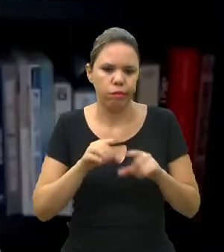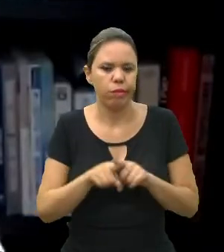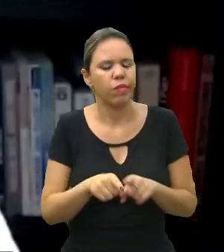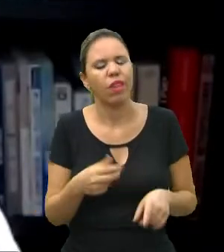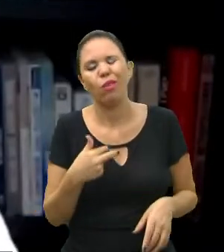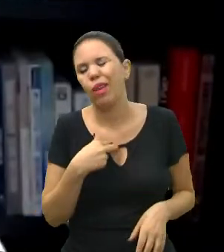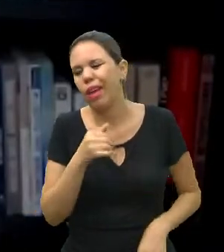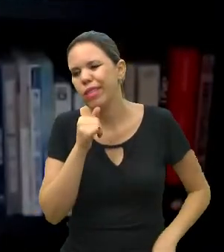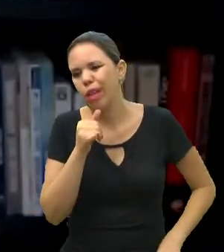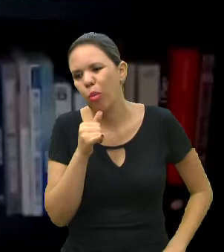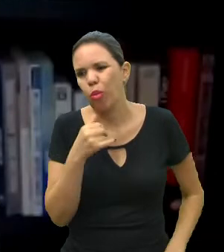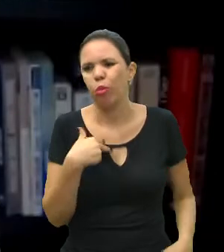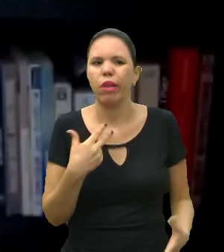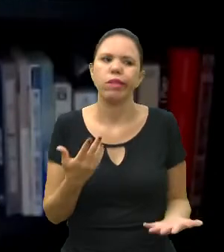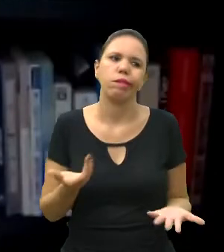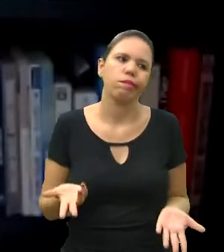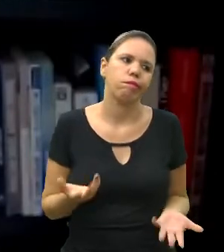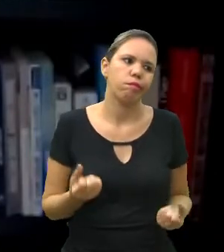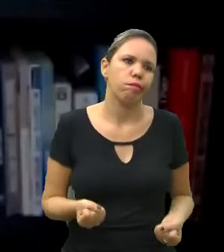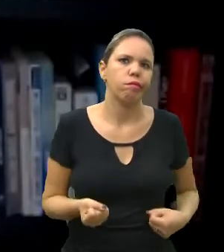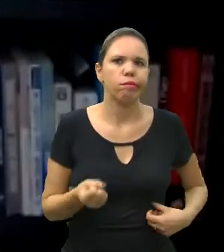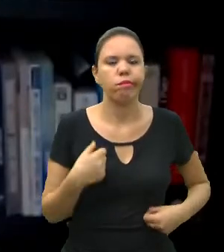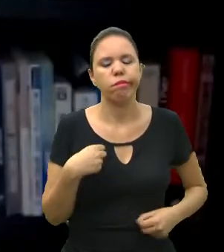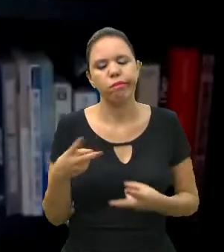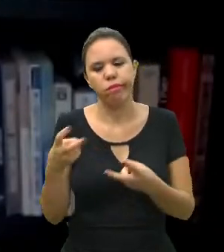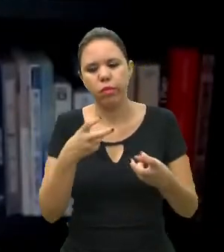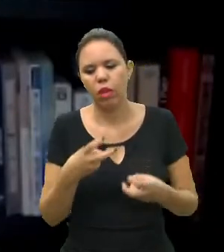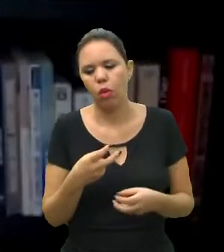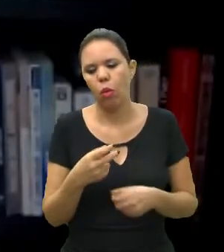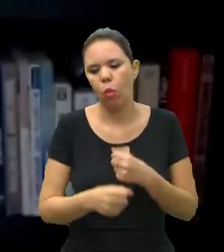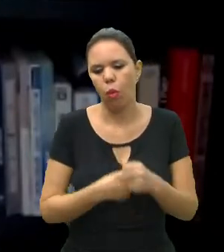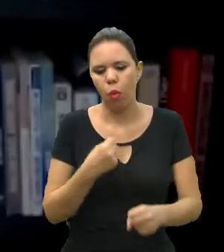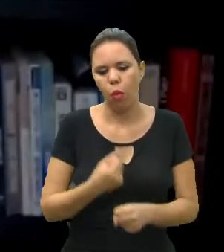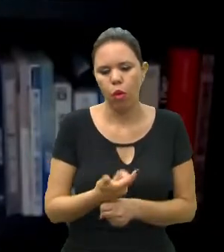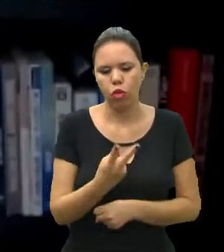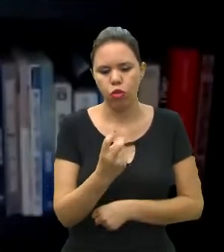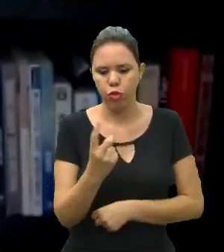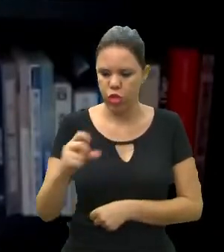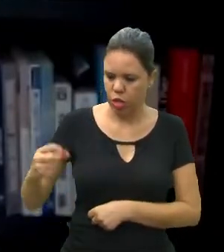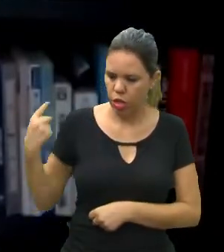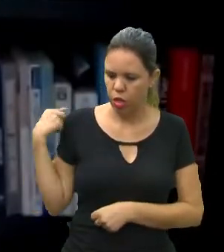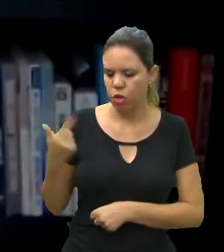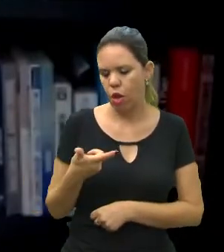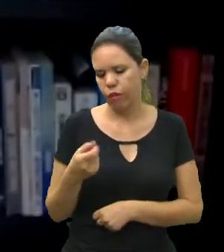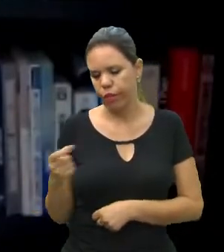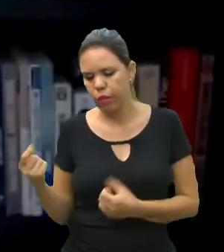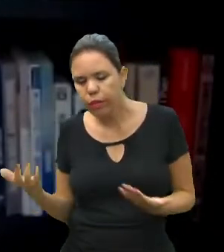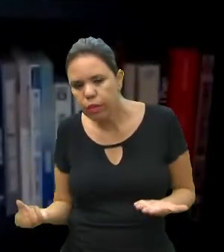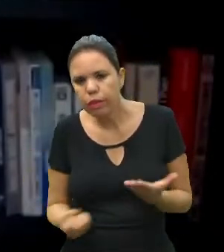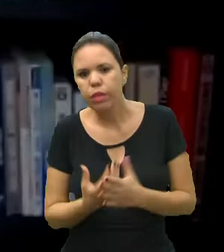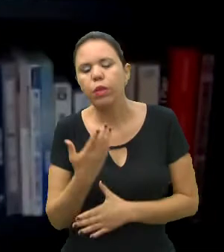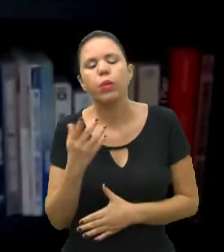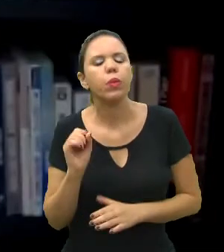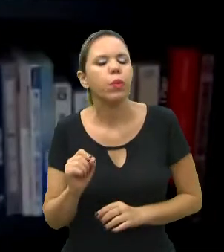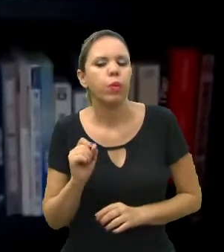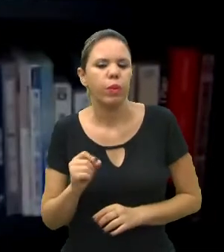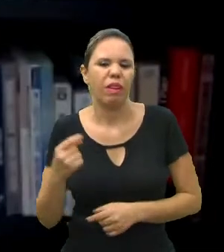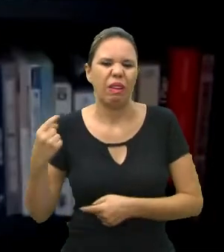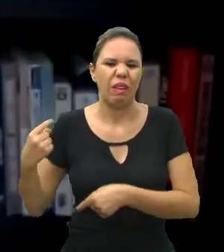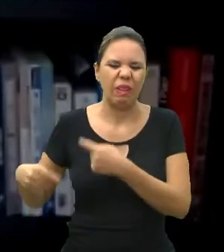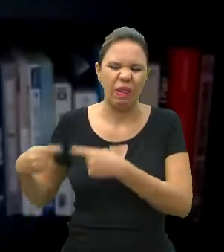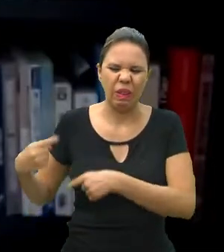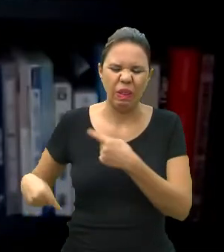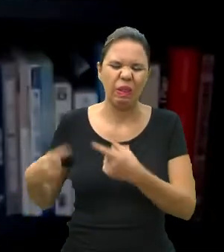para mais considerar aquele panorama que nós observamos em 2019 e 2020 de